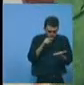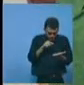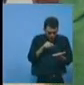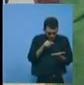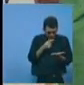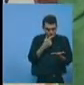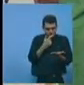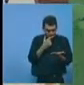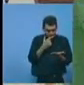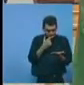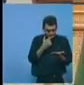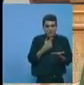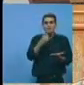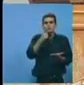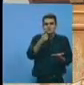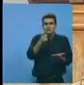mudar.